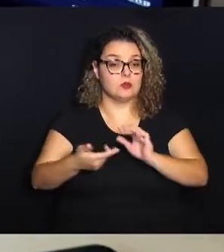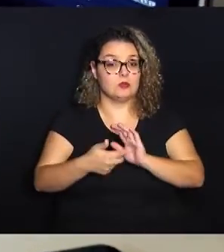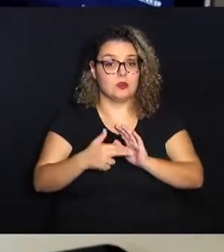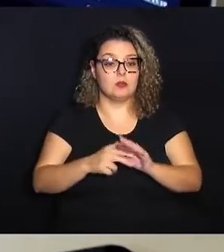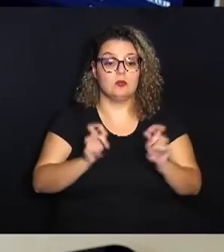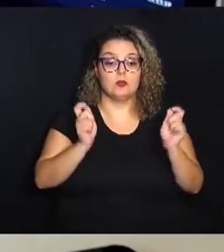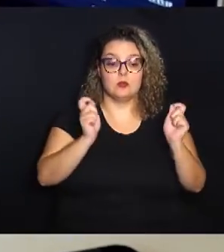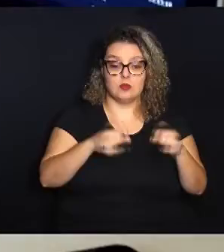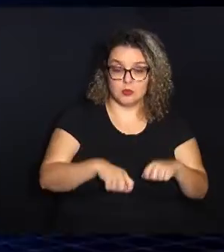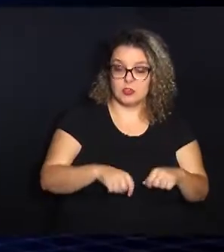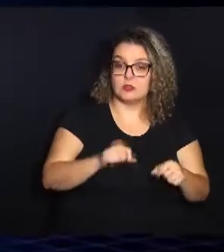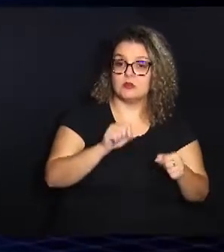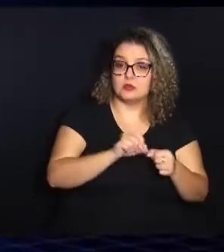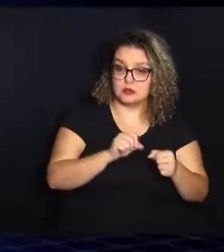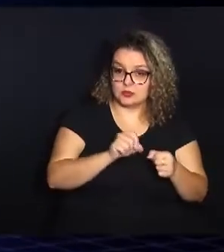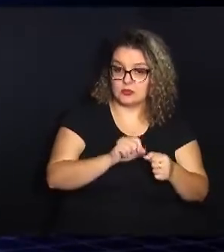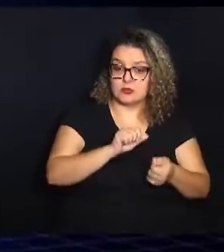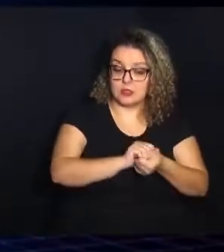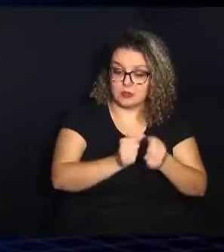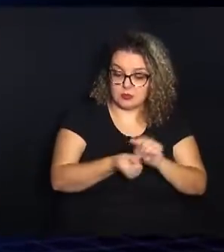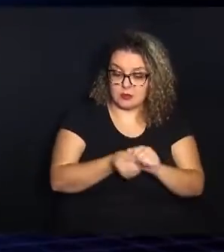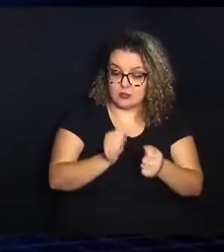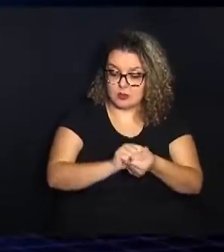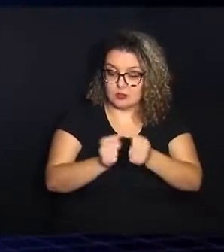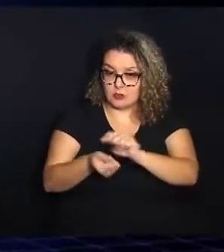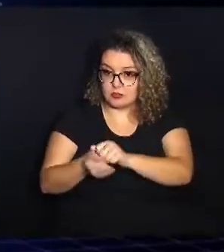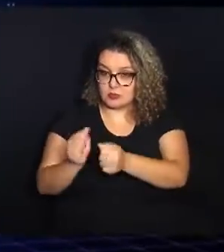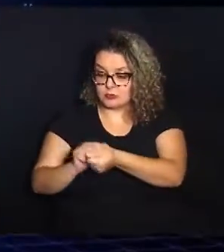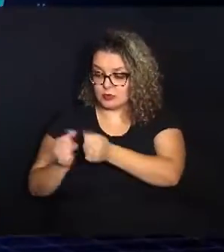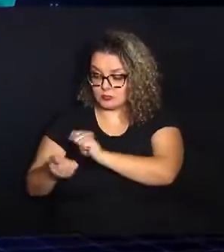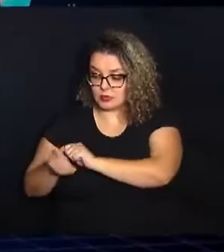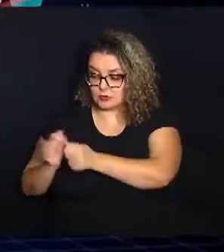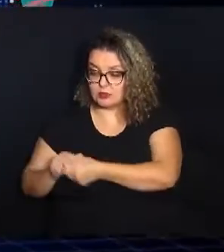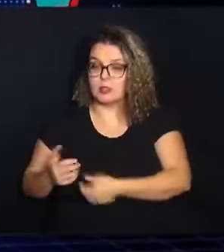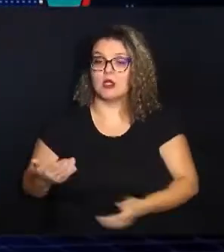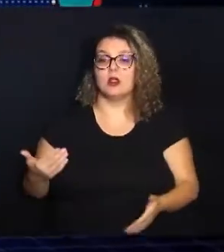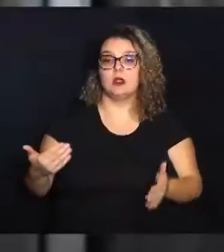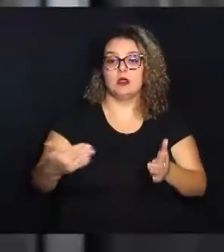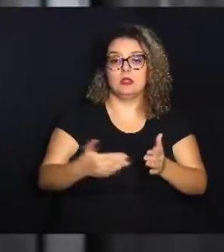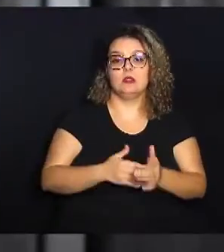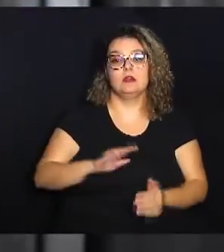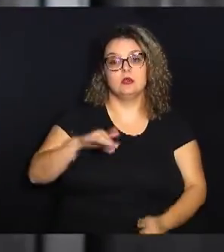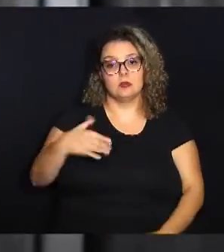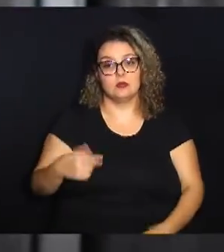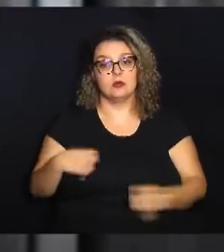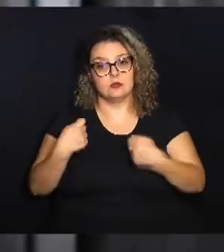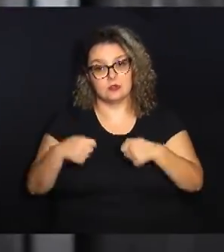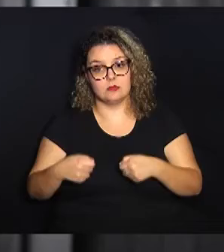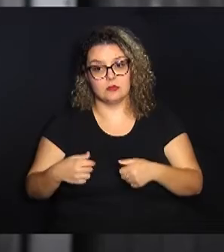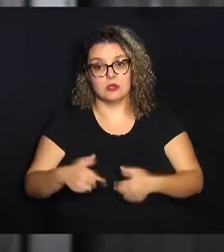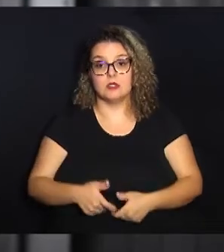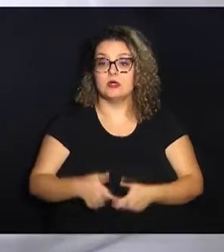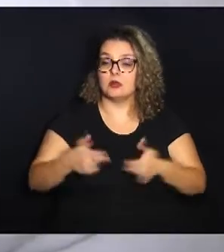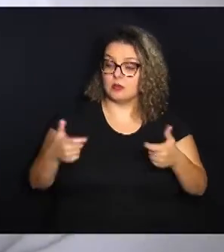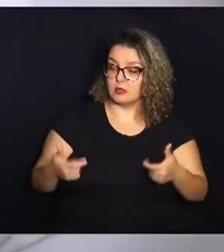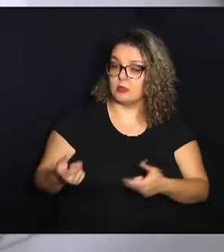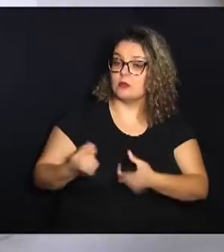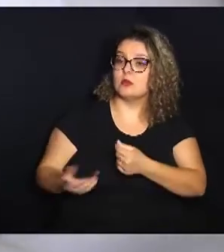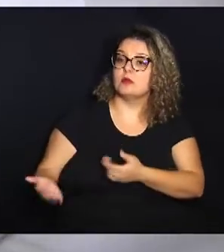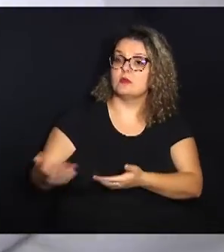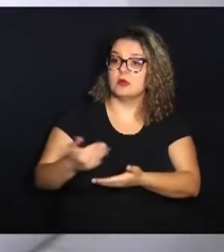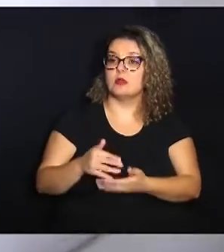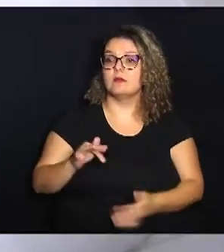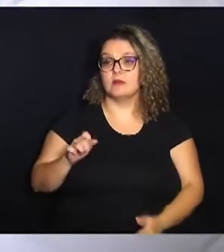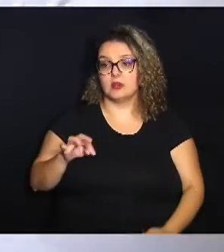possível realizar ajustes no processo enquanto houver necessidade e aumentar o faturamento.